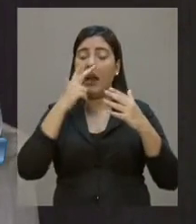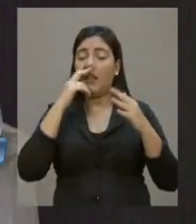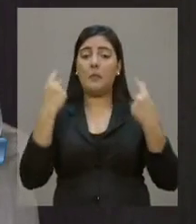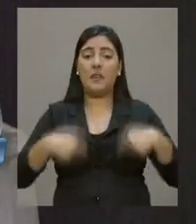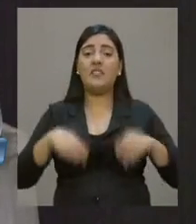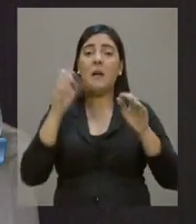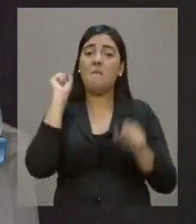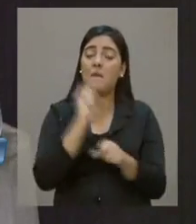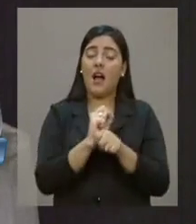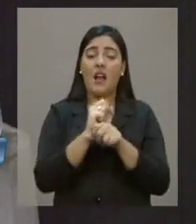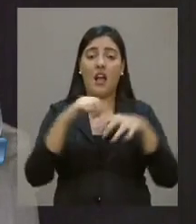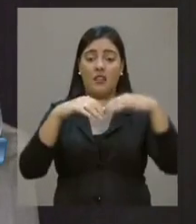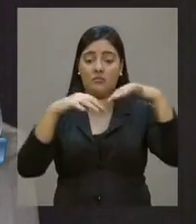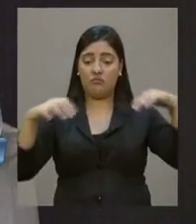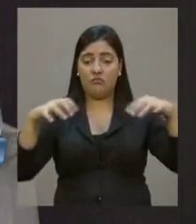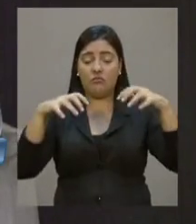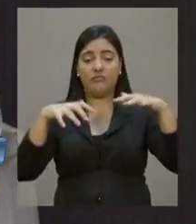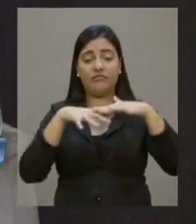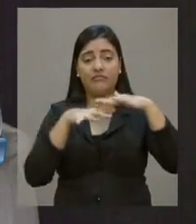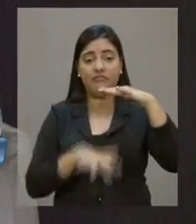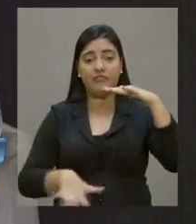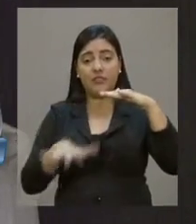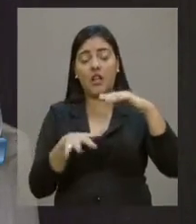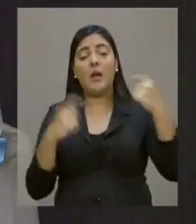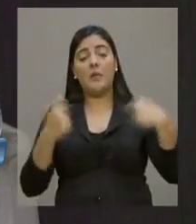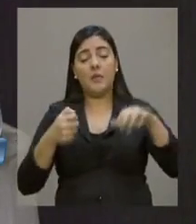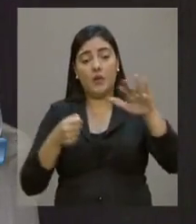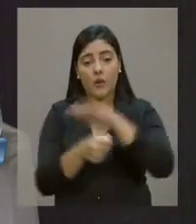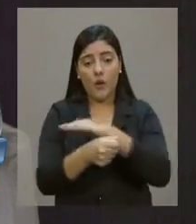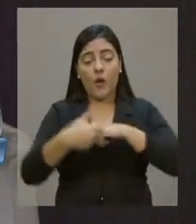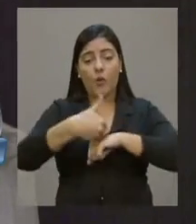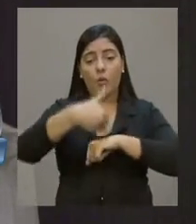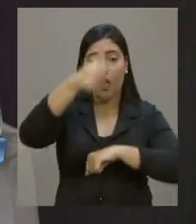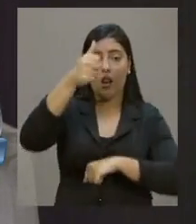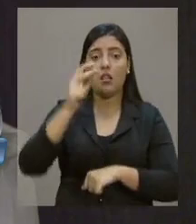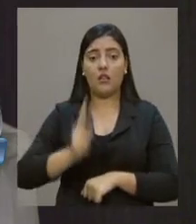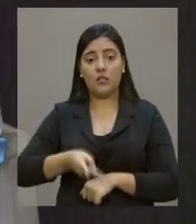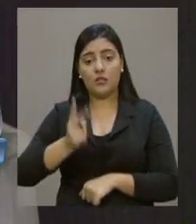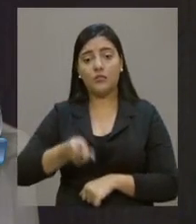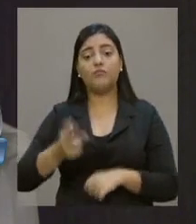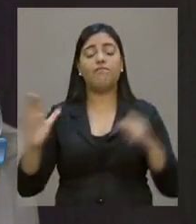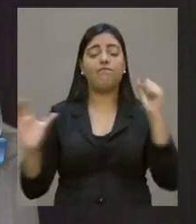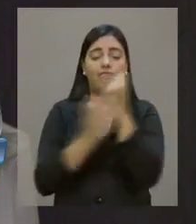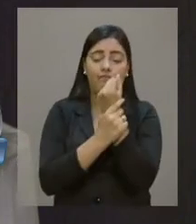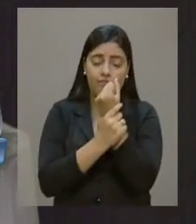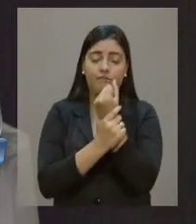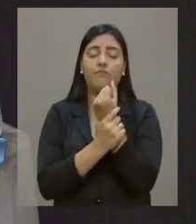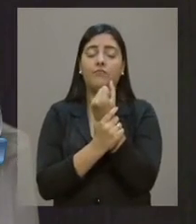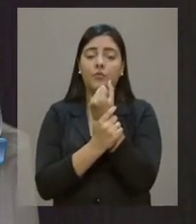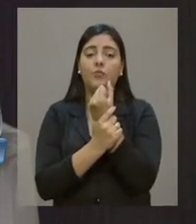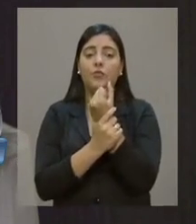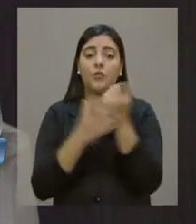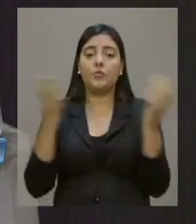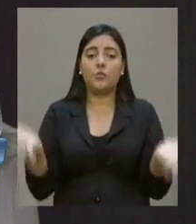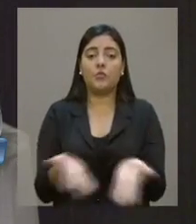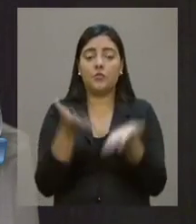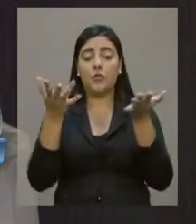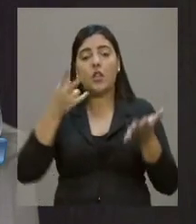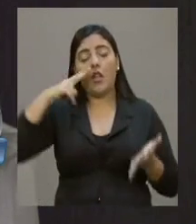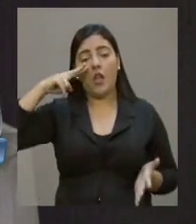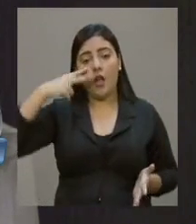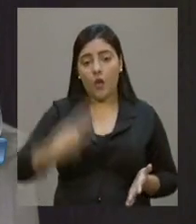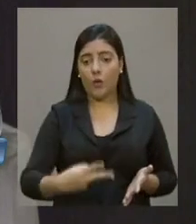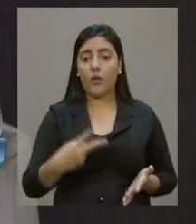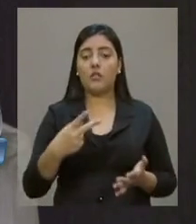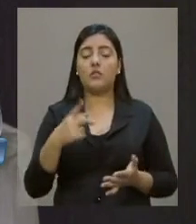que a educação, o acesso, a permanência e o acesso à qualidade sejam garantidos e promovidos, reconhecidos